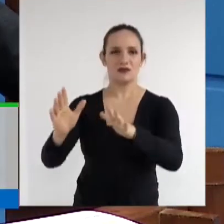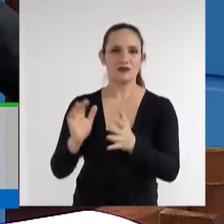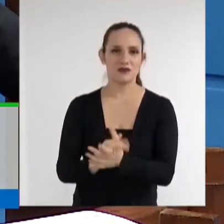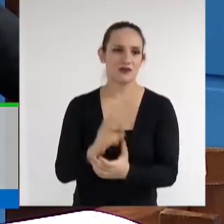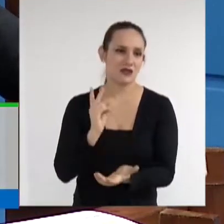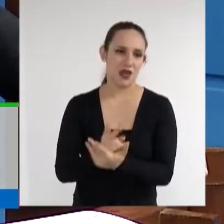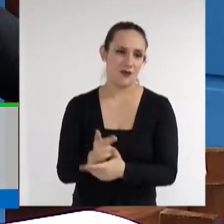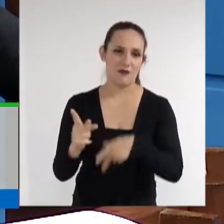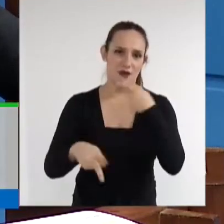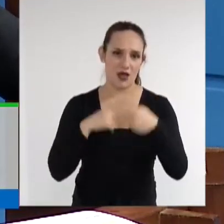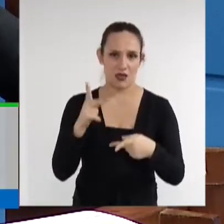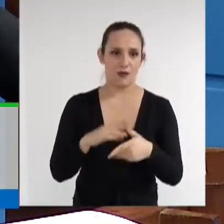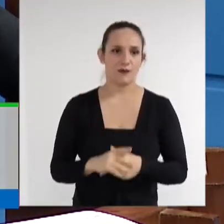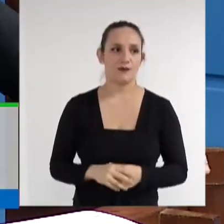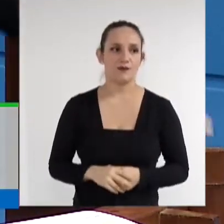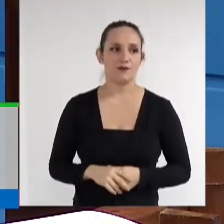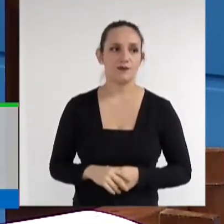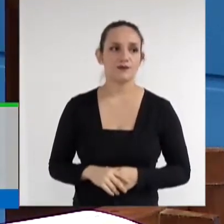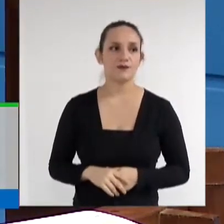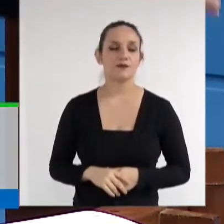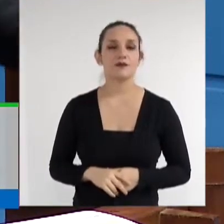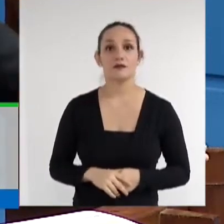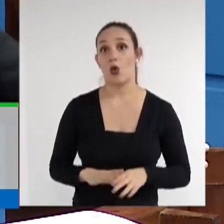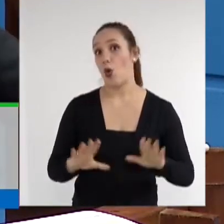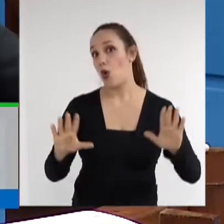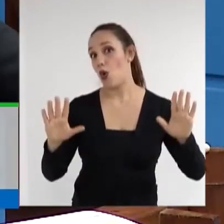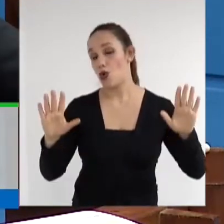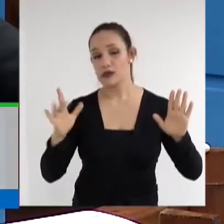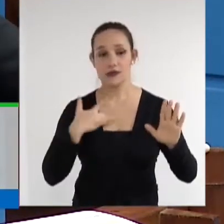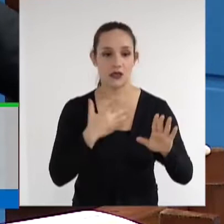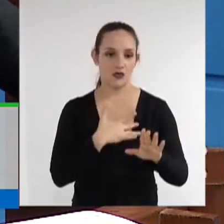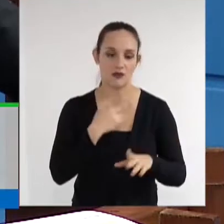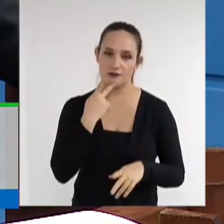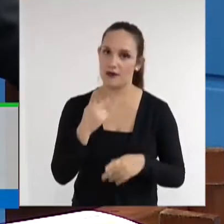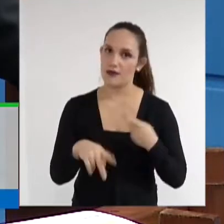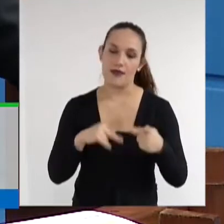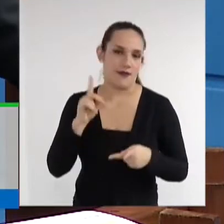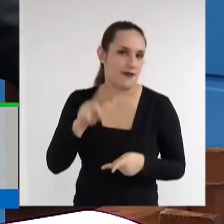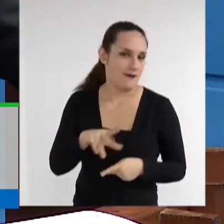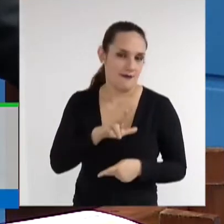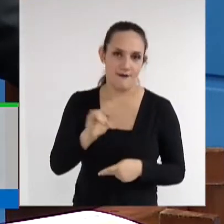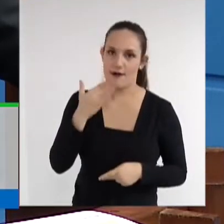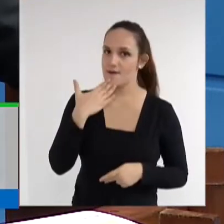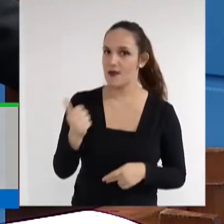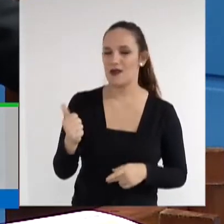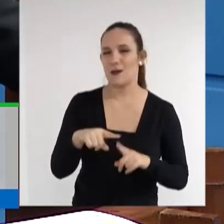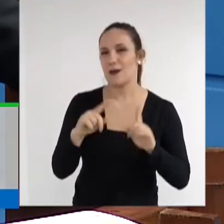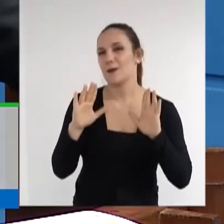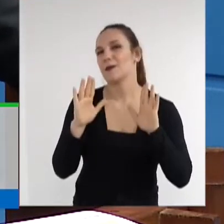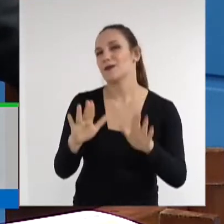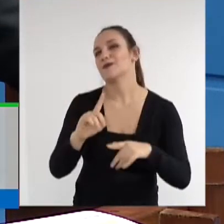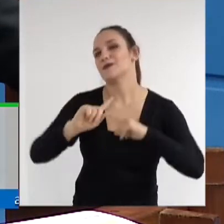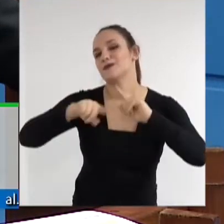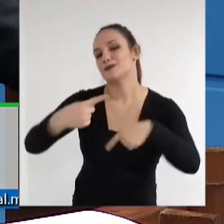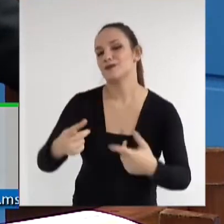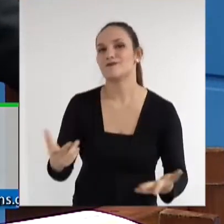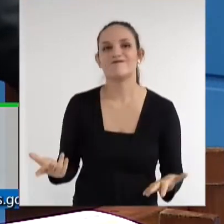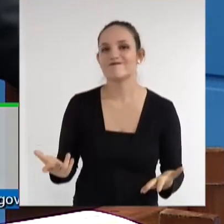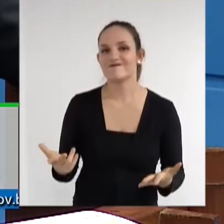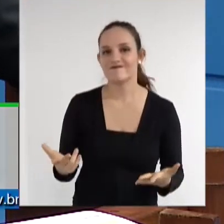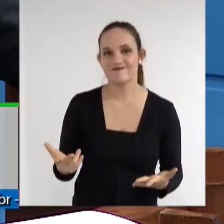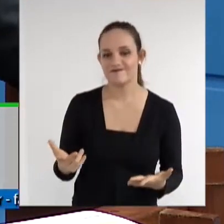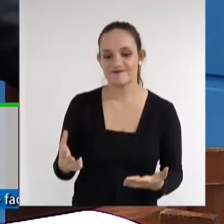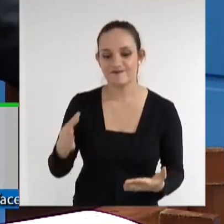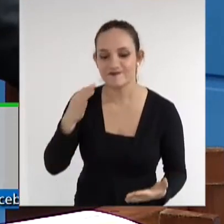gente mais ouve. Saúde, então, nossa, nós vamos melhorar a saúde. E depois a gente não vê